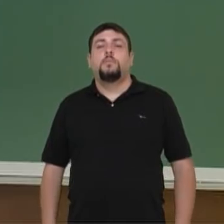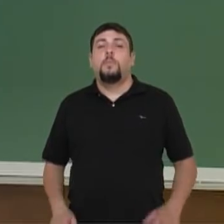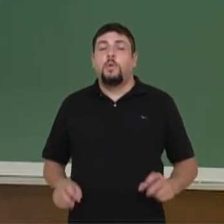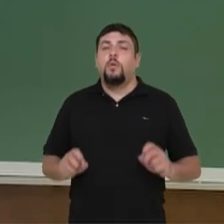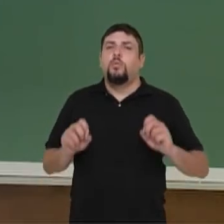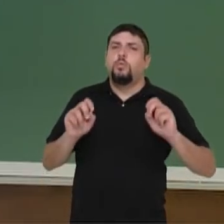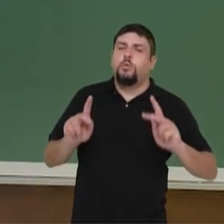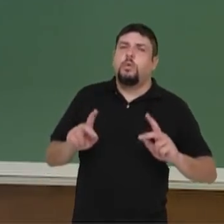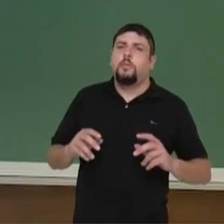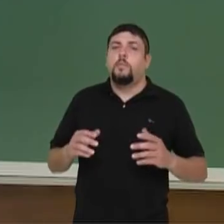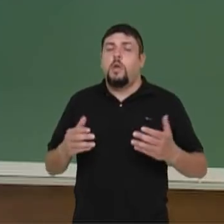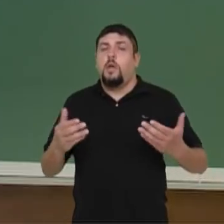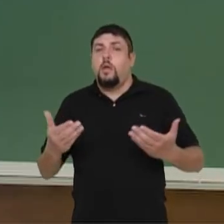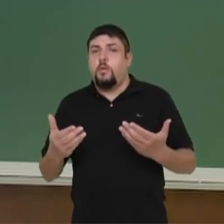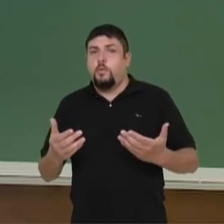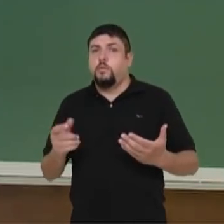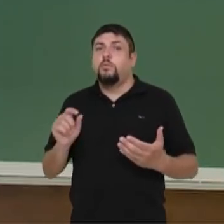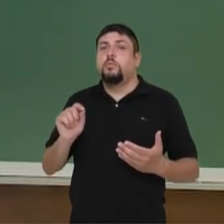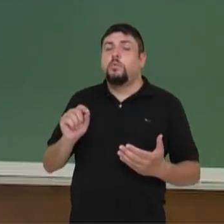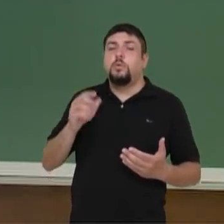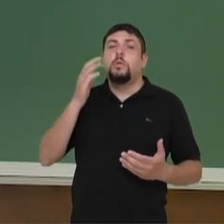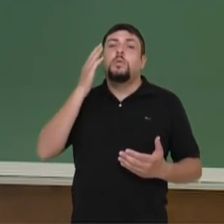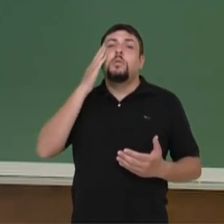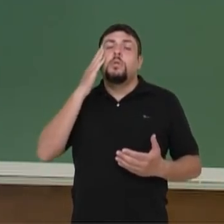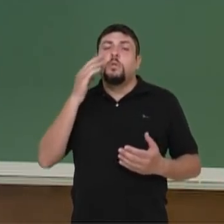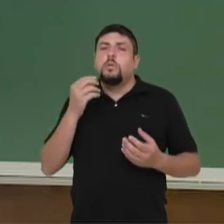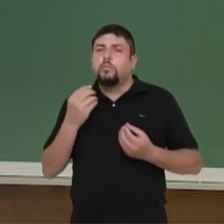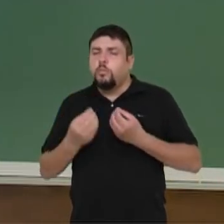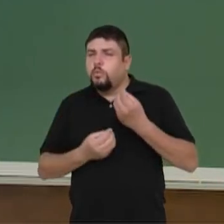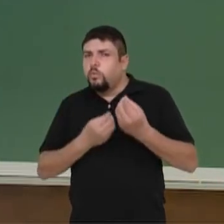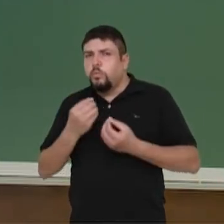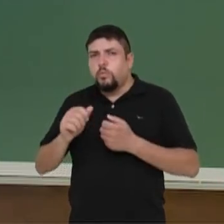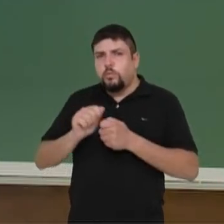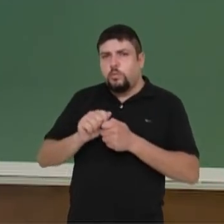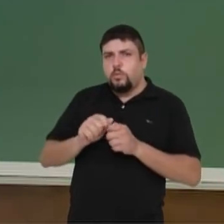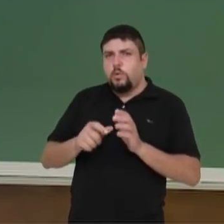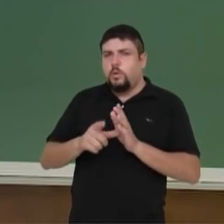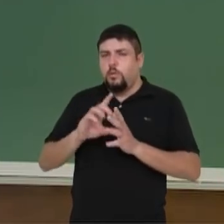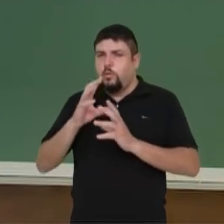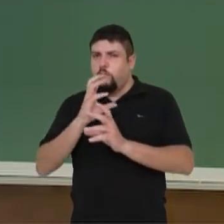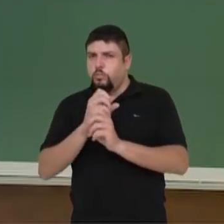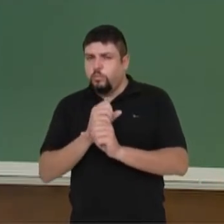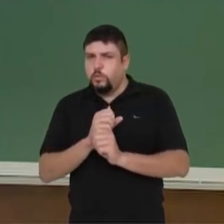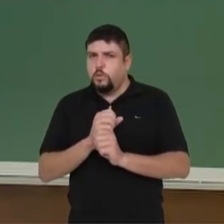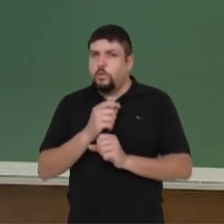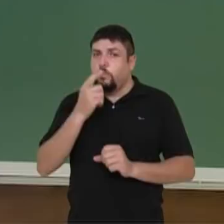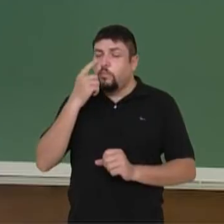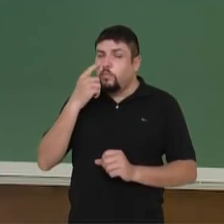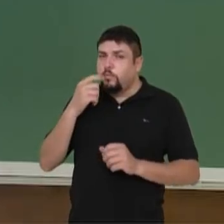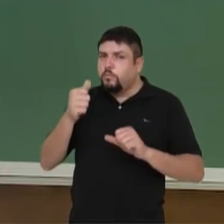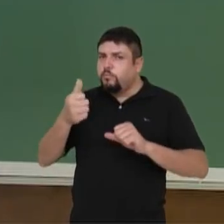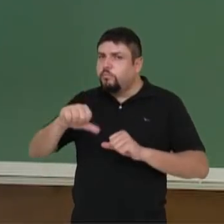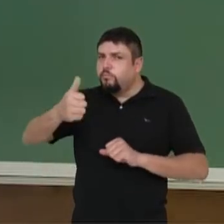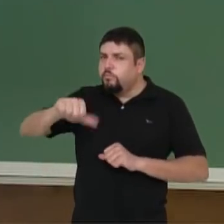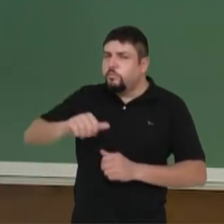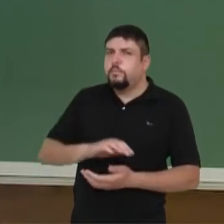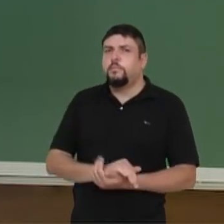Muito bem, pessoal. Agora que nós já temos aí a ideia do que fazer e nós já fizemos os nossos cálculos, vamos conferir se está tudo certinho, tá